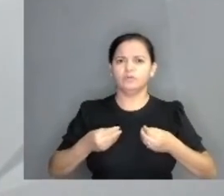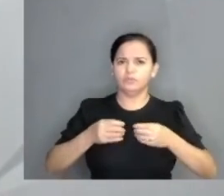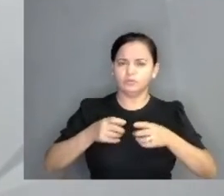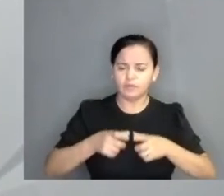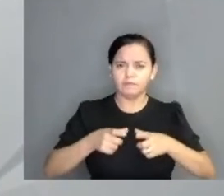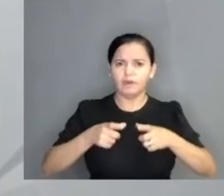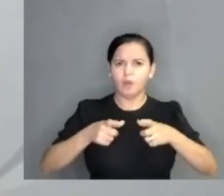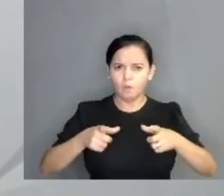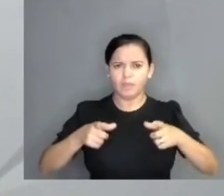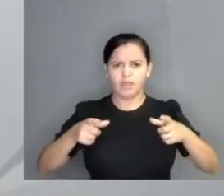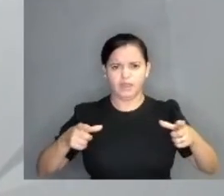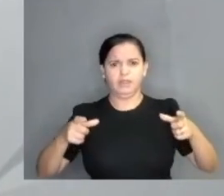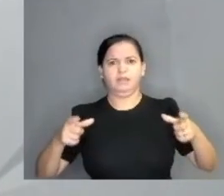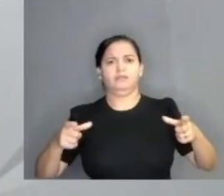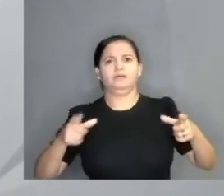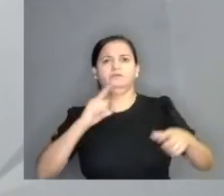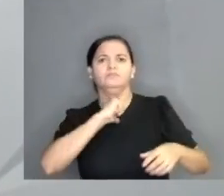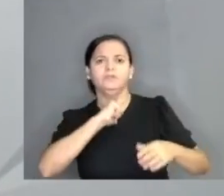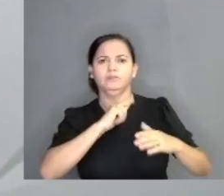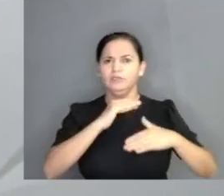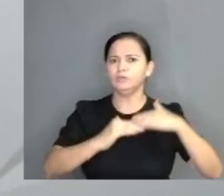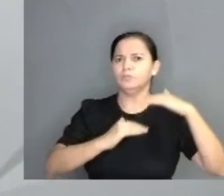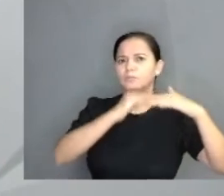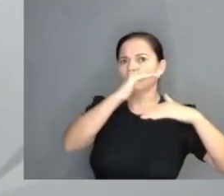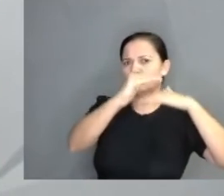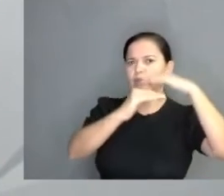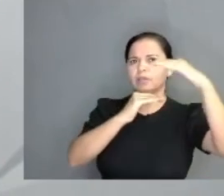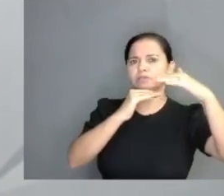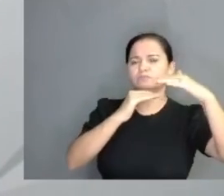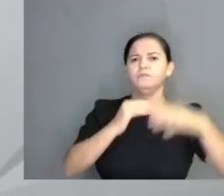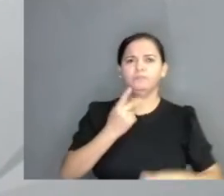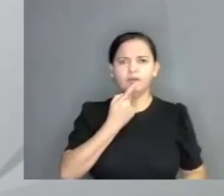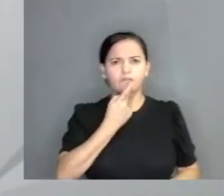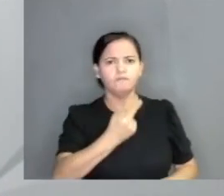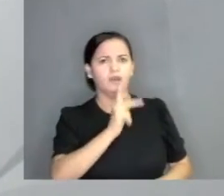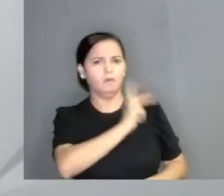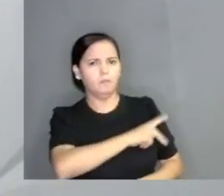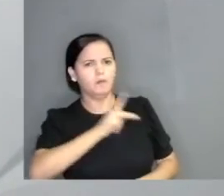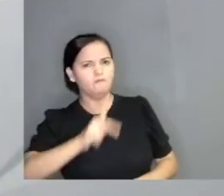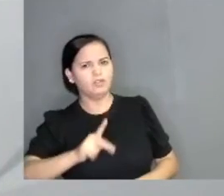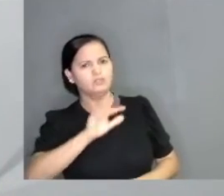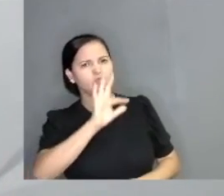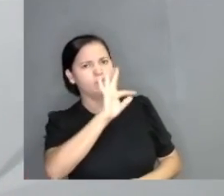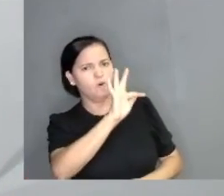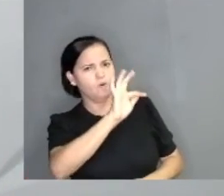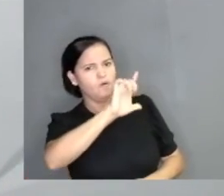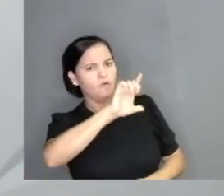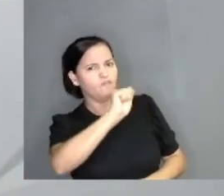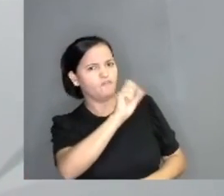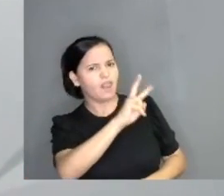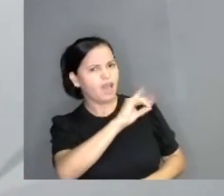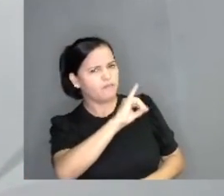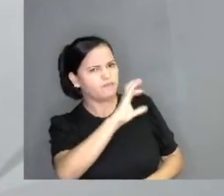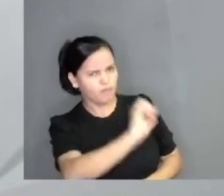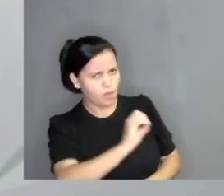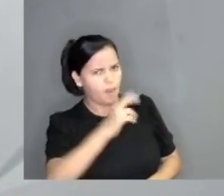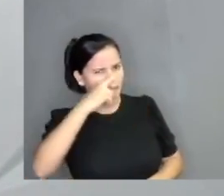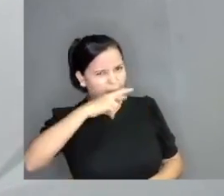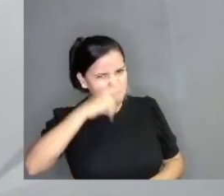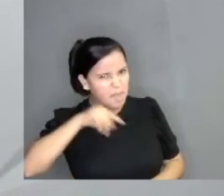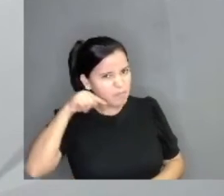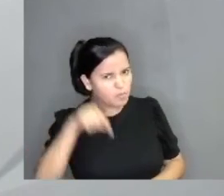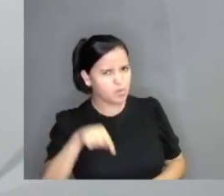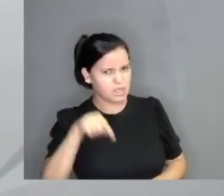progresso. Então você diz, professor Flávio, é isso mesmo? Temos a ideia do que a